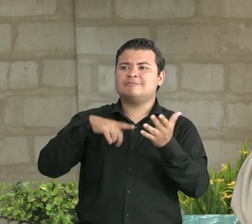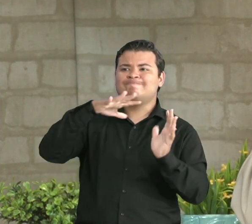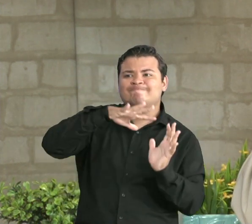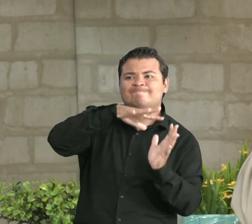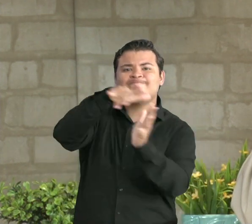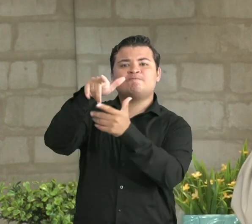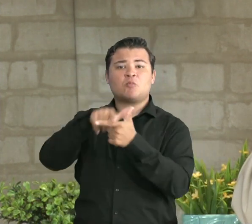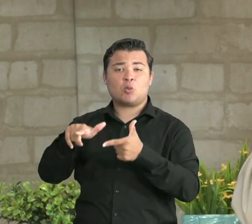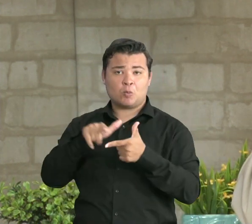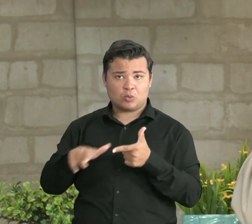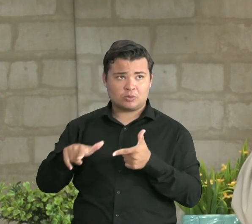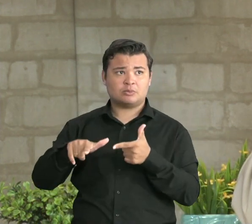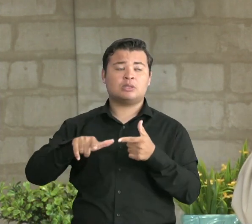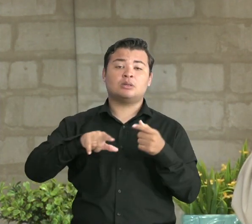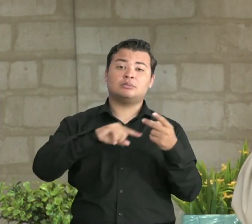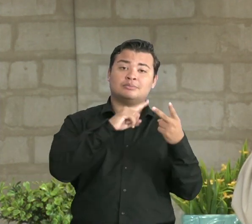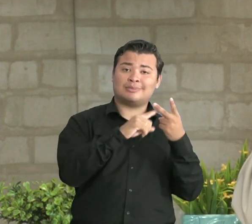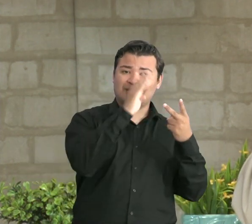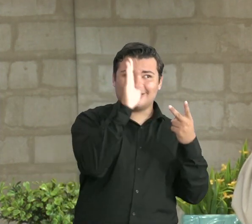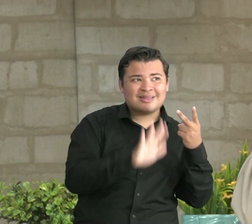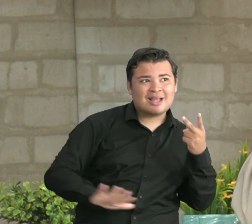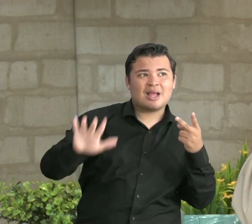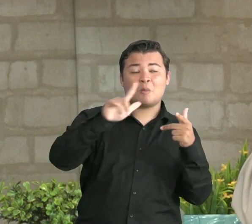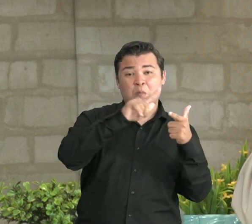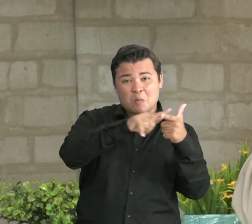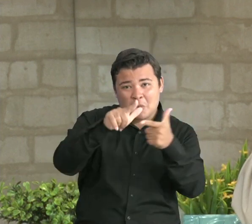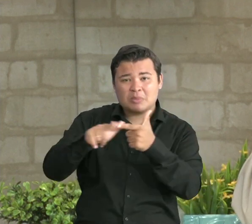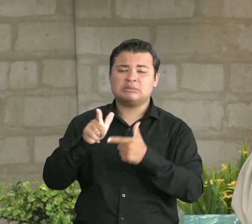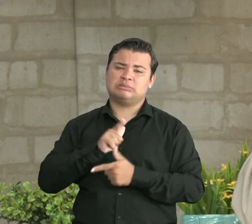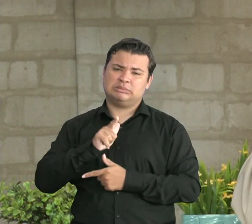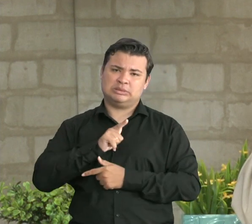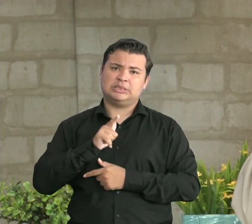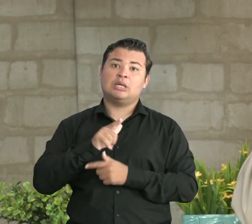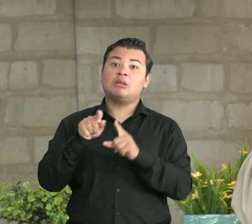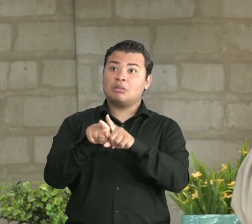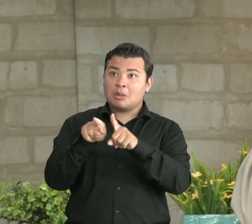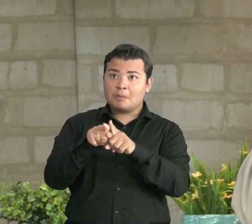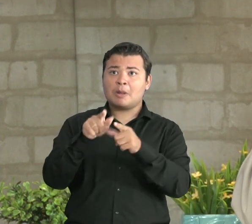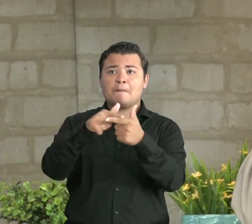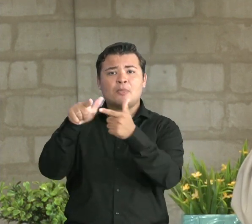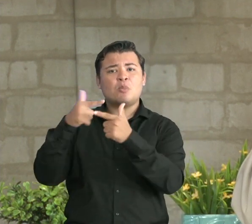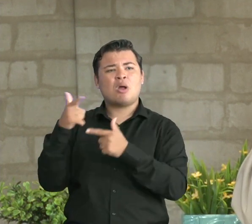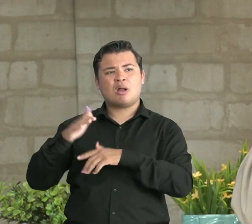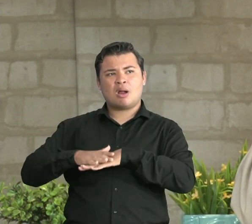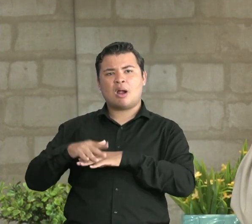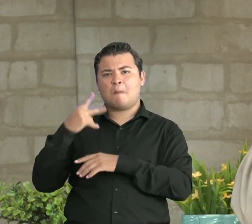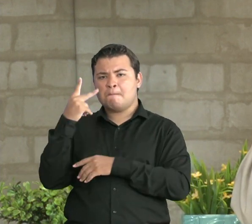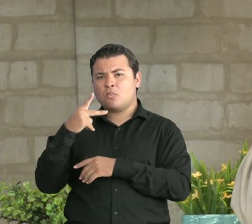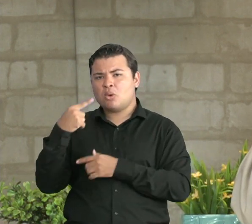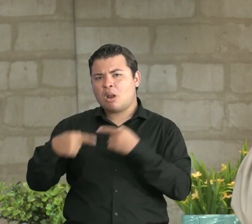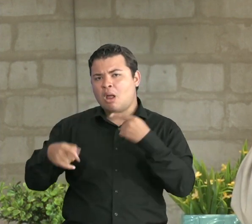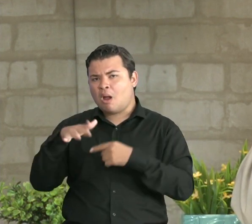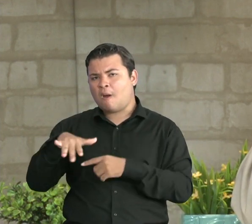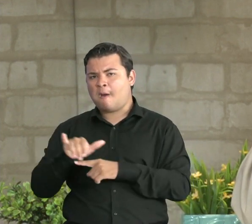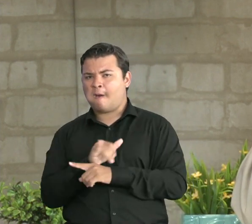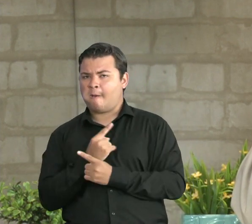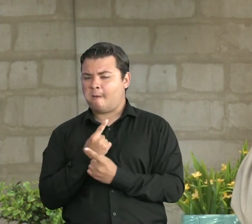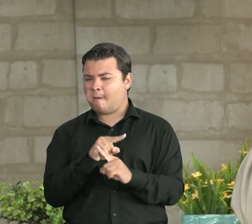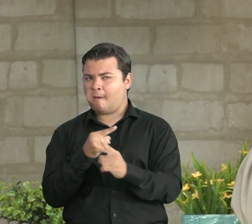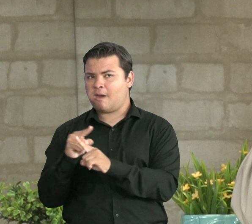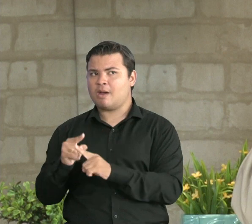crise nacional, ou crises que são politicamente induzidas, mas também há o próprio